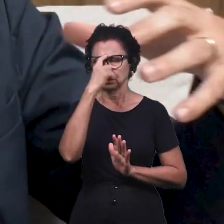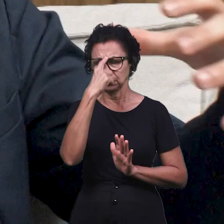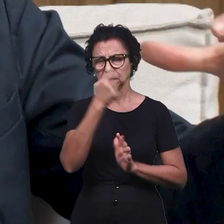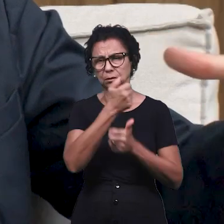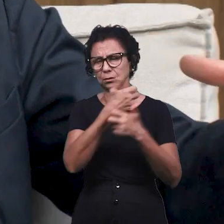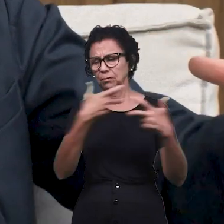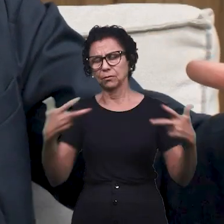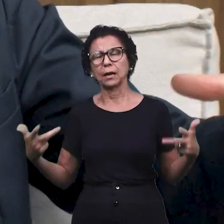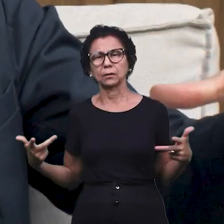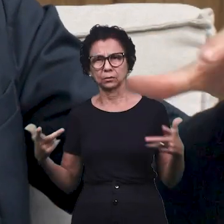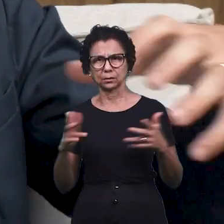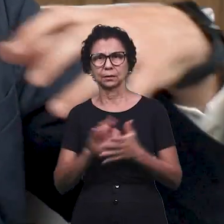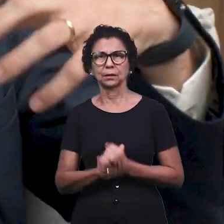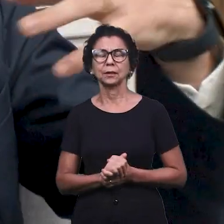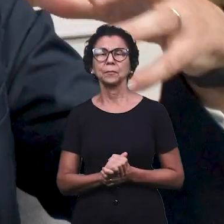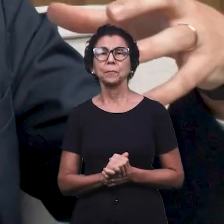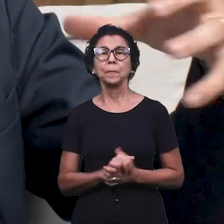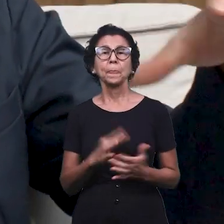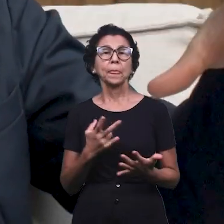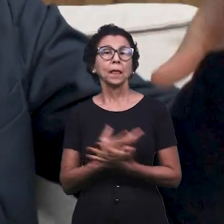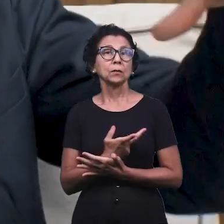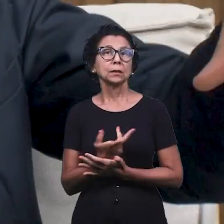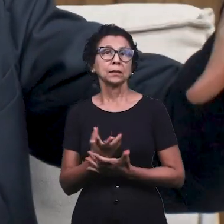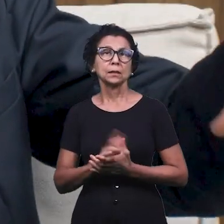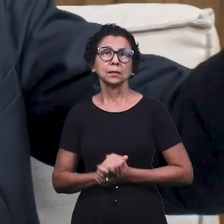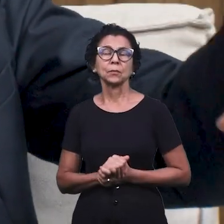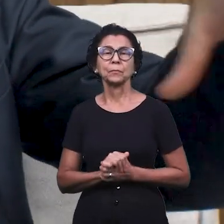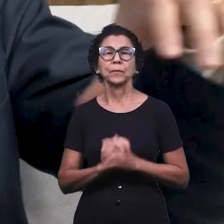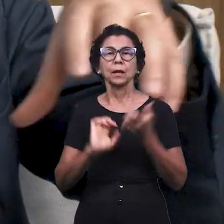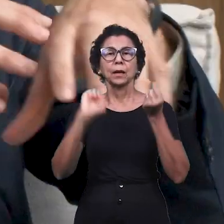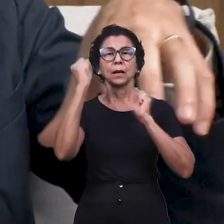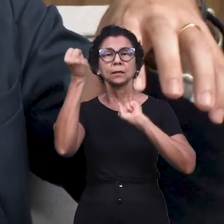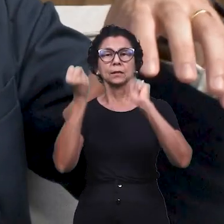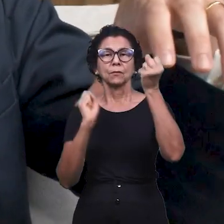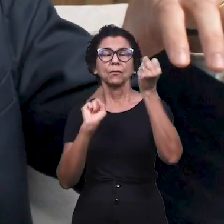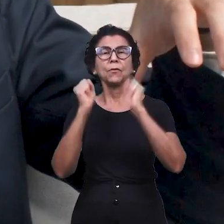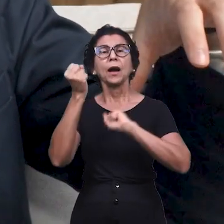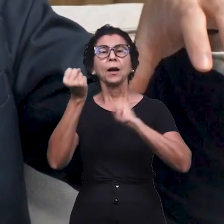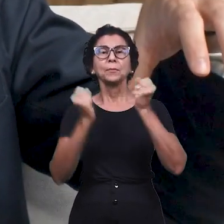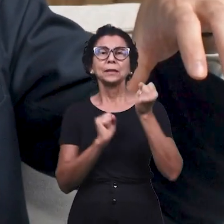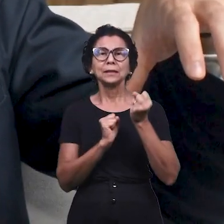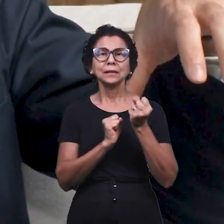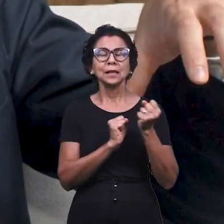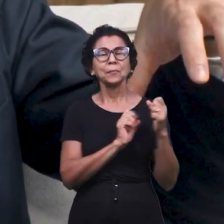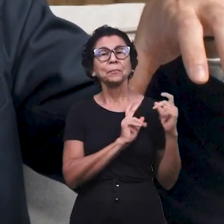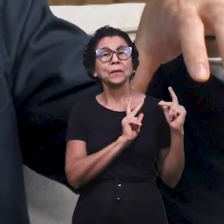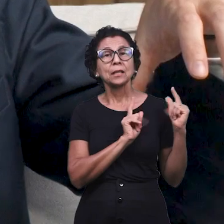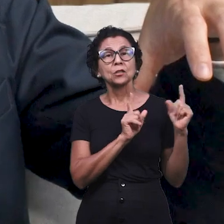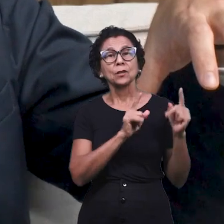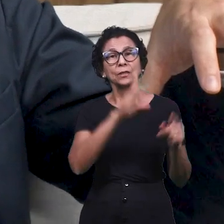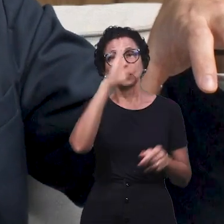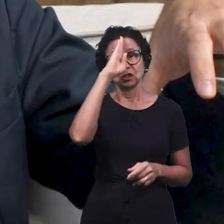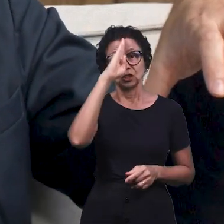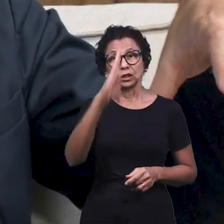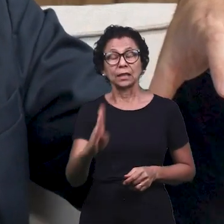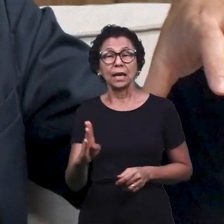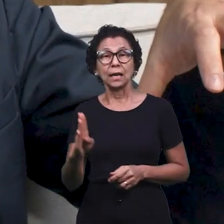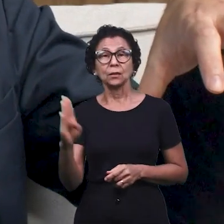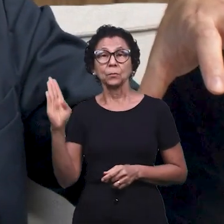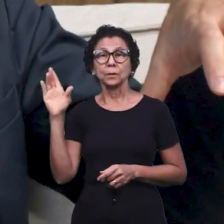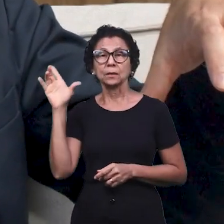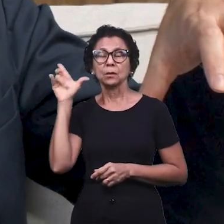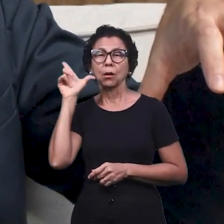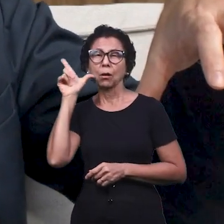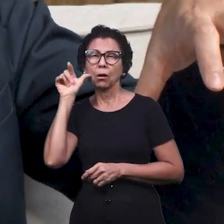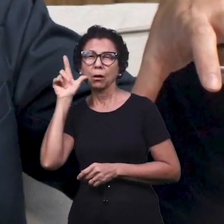Índia, por aí vai. Então, o que está acontecendo muito? Essa fábrica já está vendendo direto para o seu varejo ou